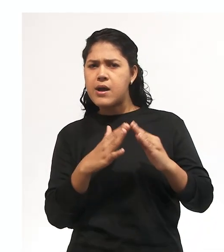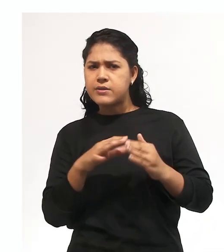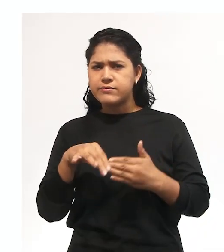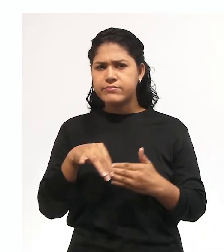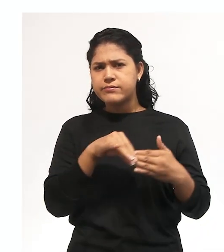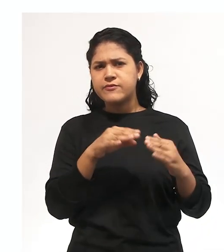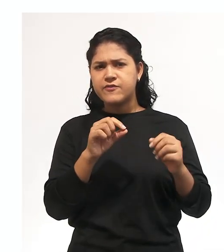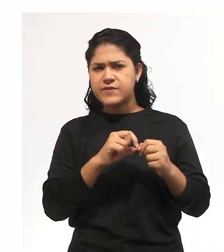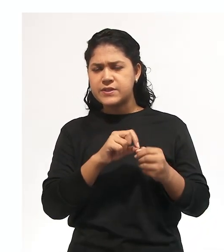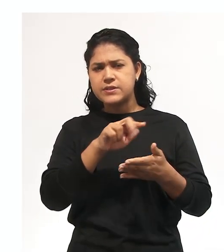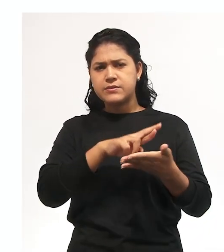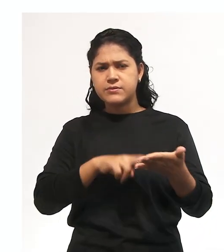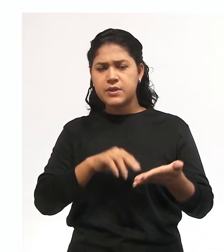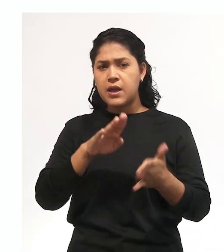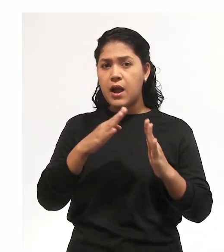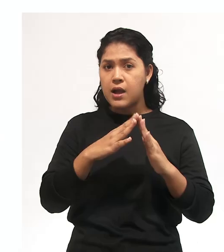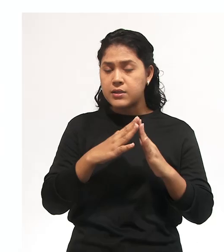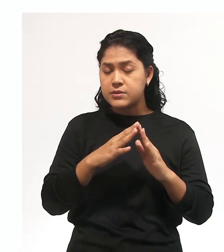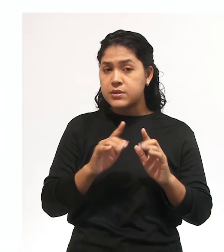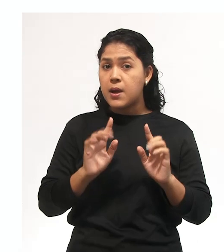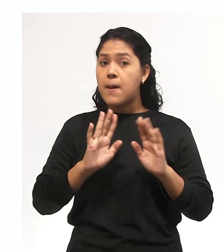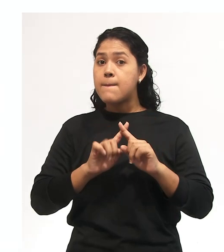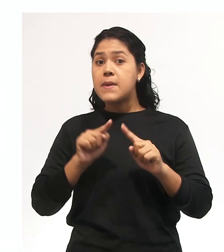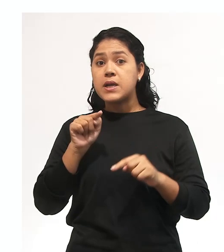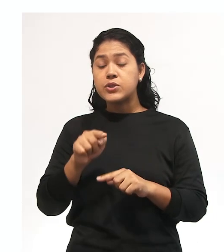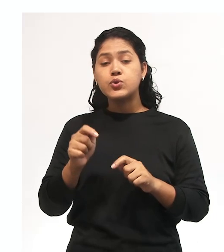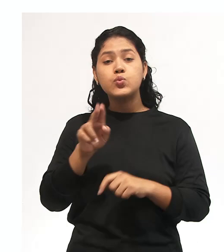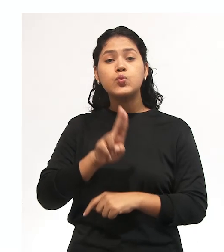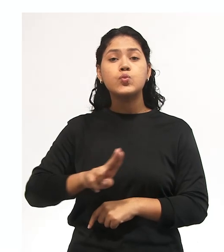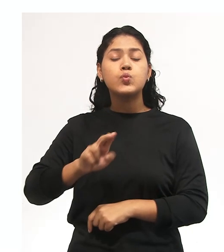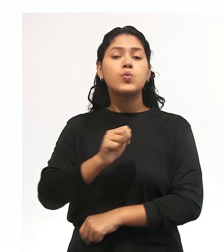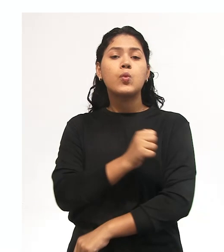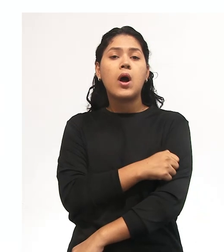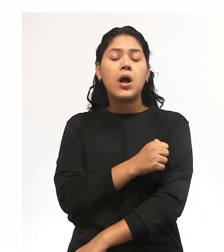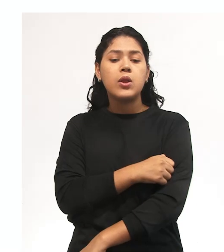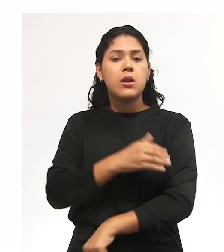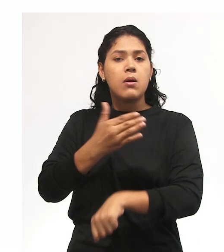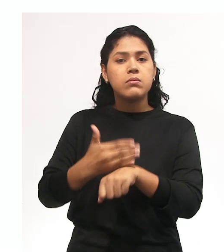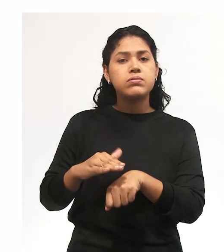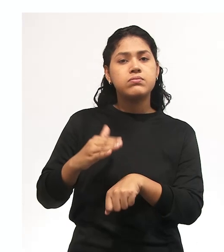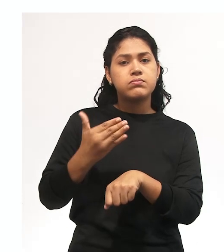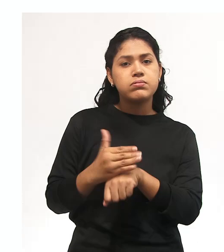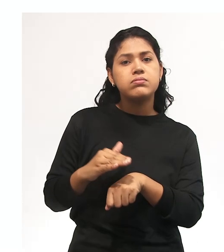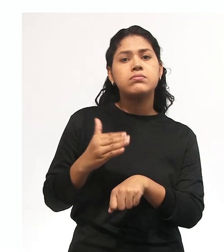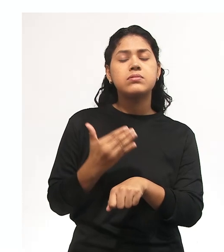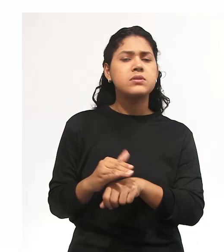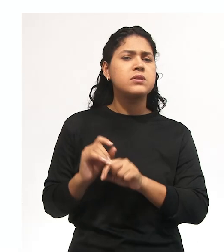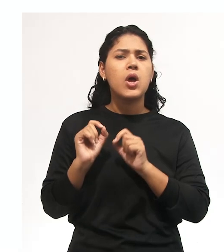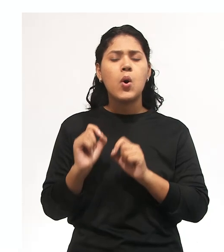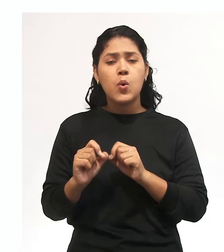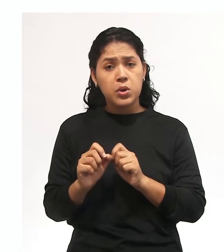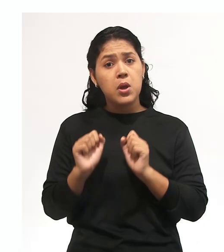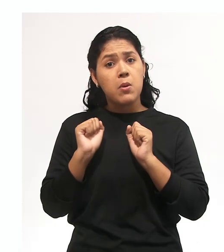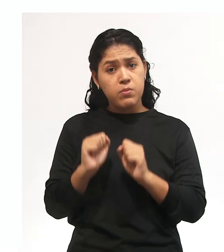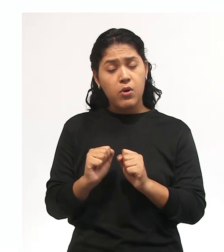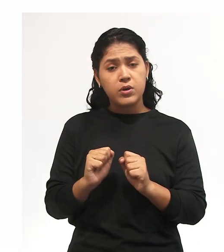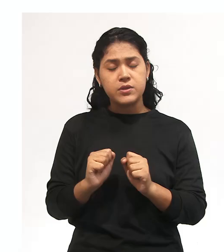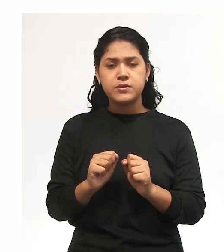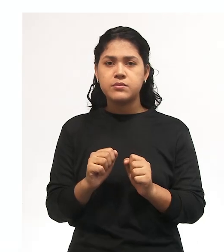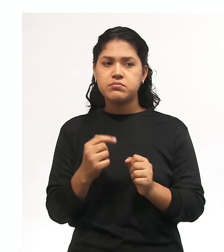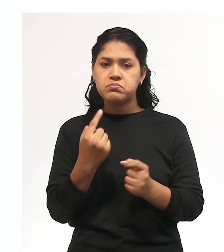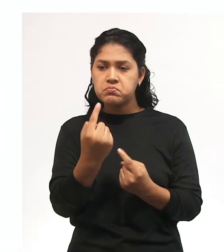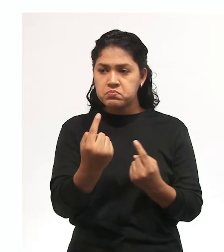capacidade do aluno de aplicar conhecimentos em situações práticas. Eles podem ser atribuídos